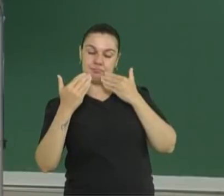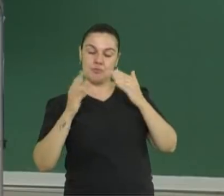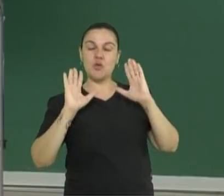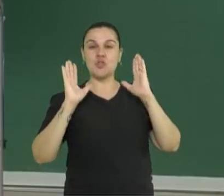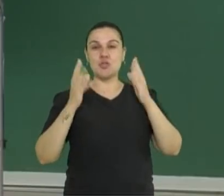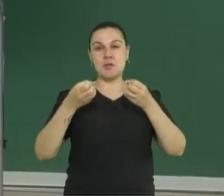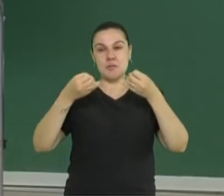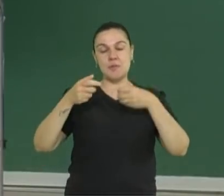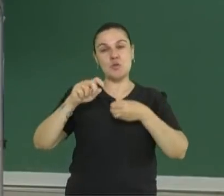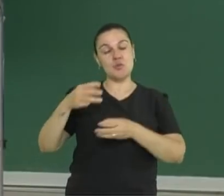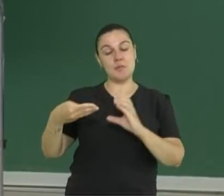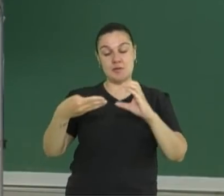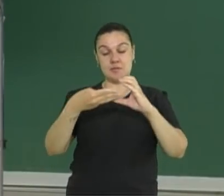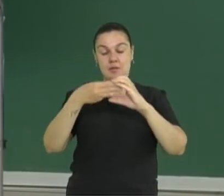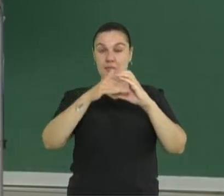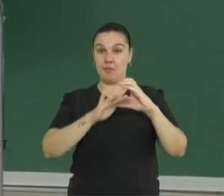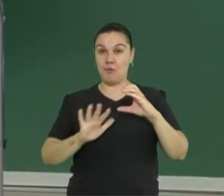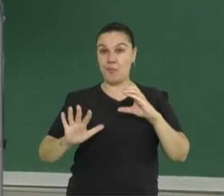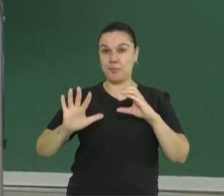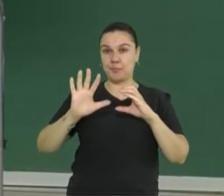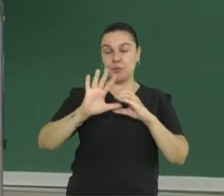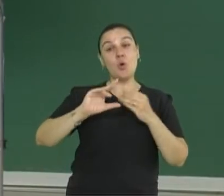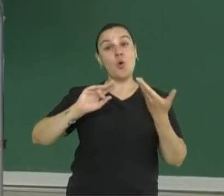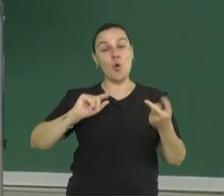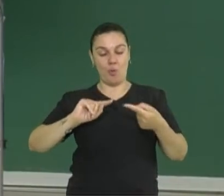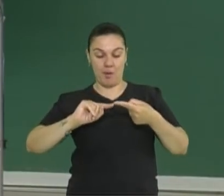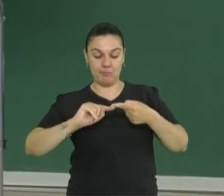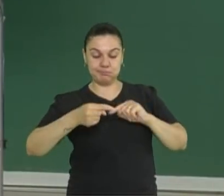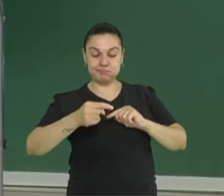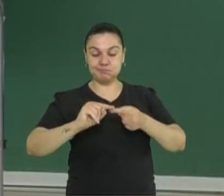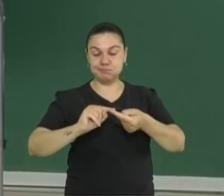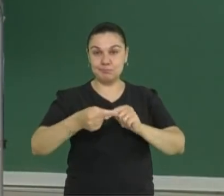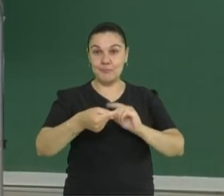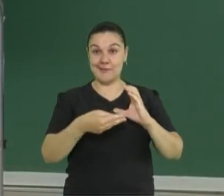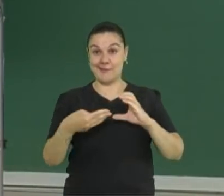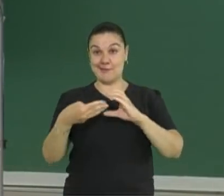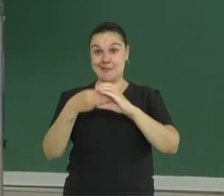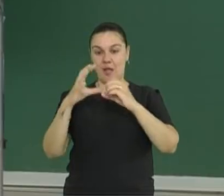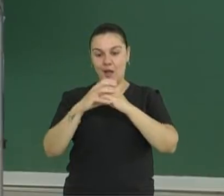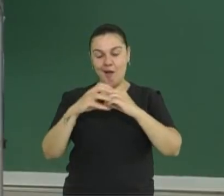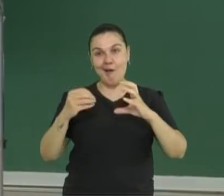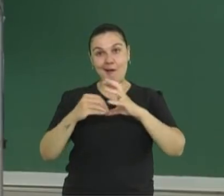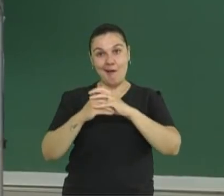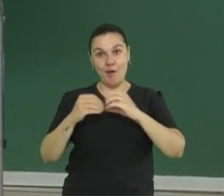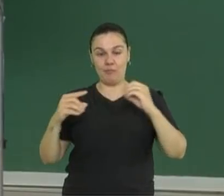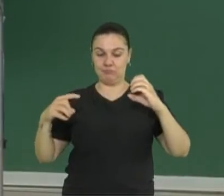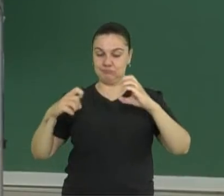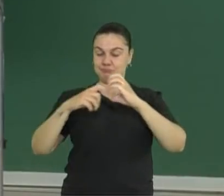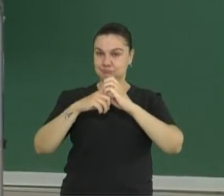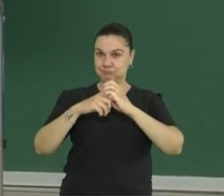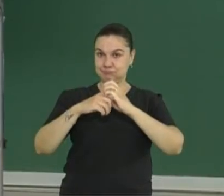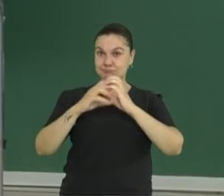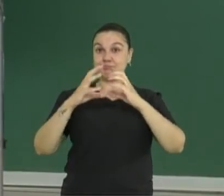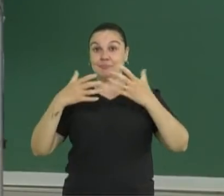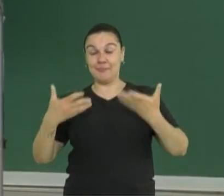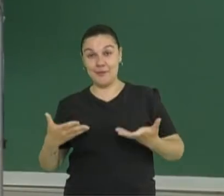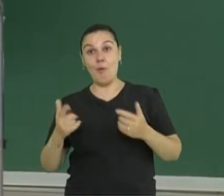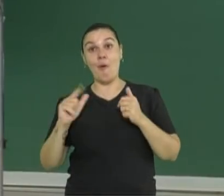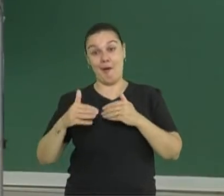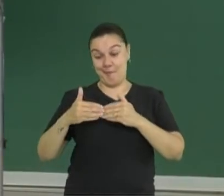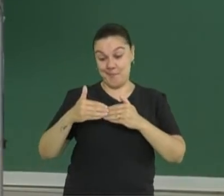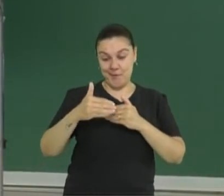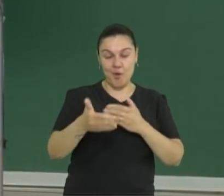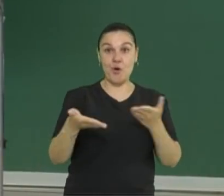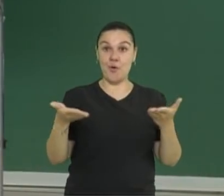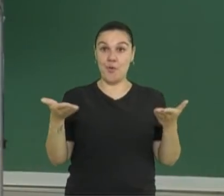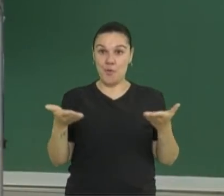sobre a célula como um todo, da reprodução celular. Então percebam que é uma continuidade. E hoje